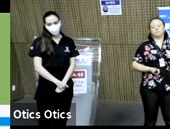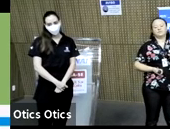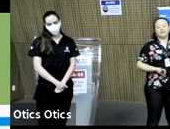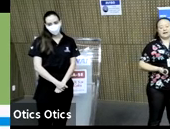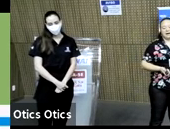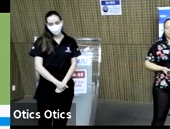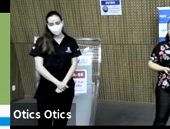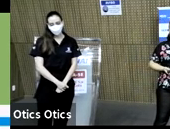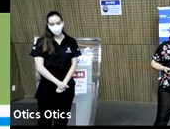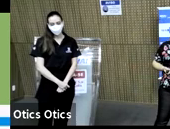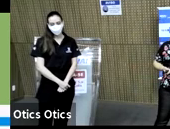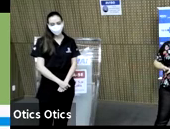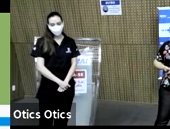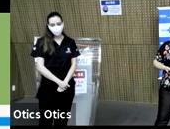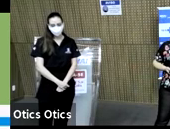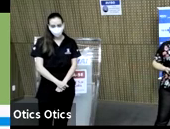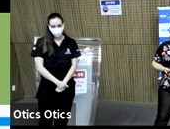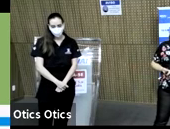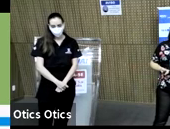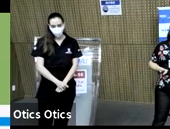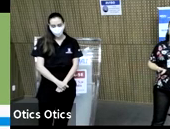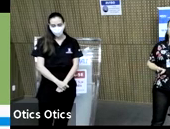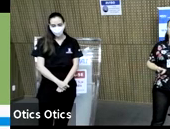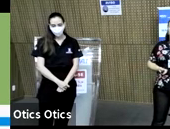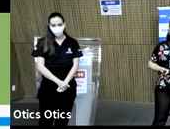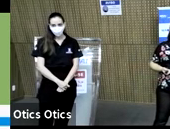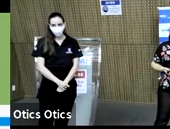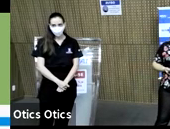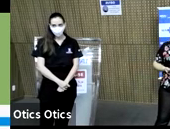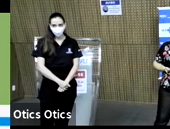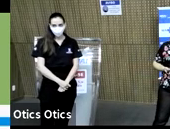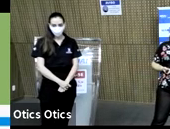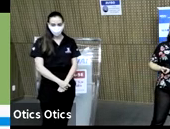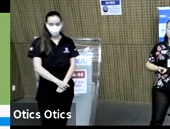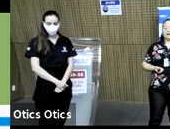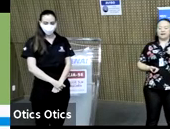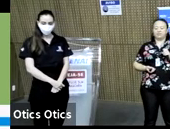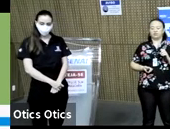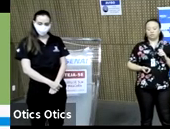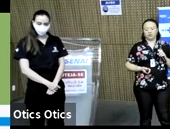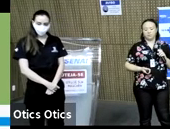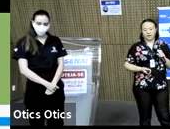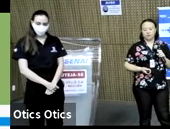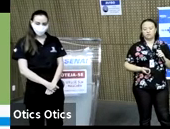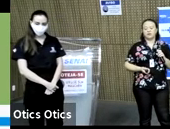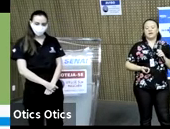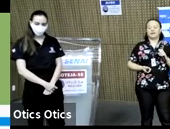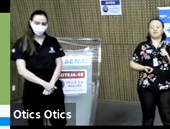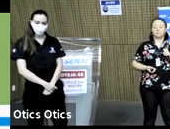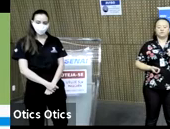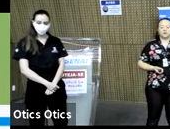Atendimento domiciliar. No ano de 2020, nós tivemos 5,2% de visitas dos